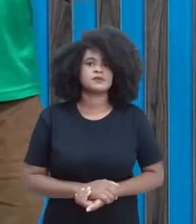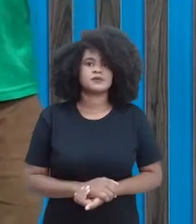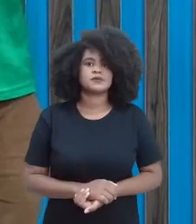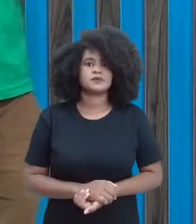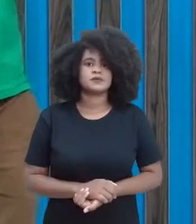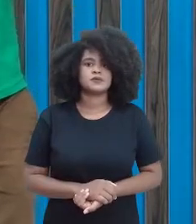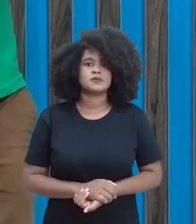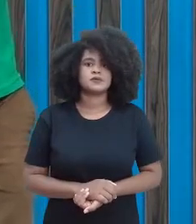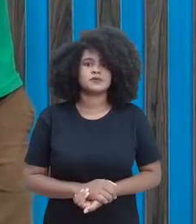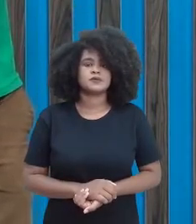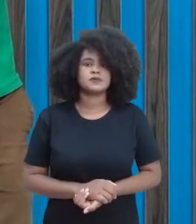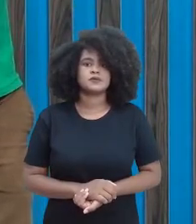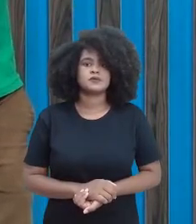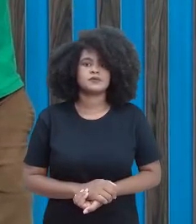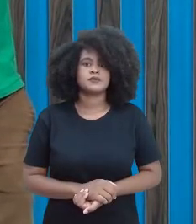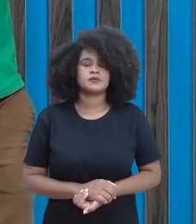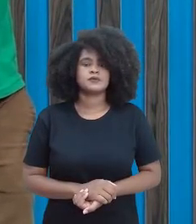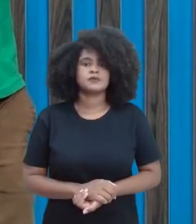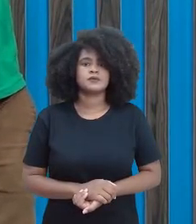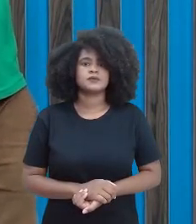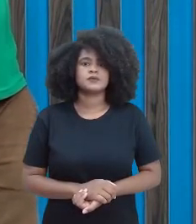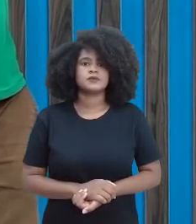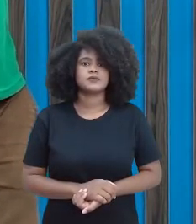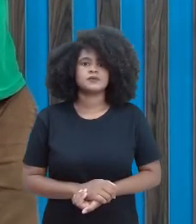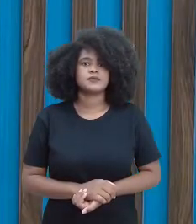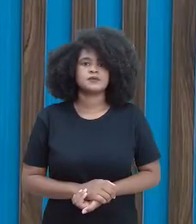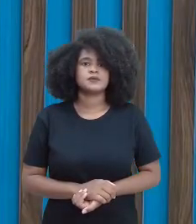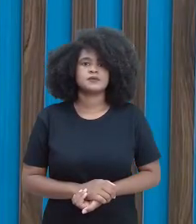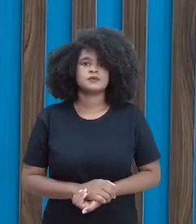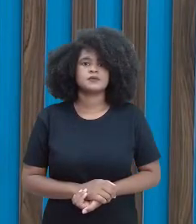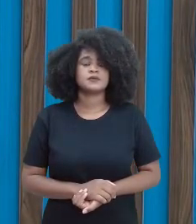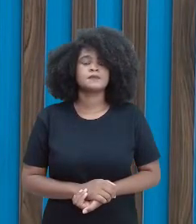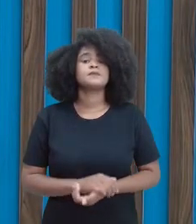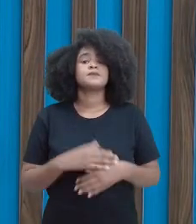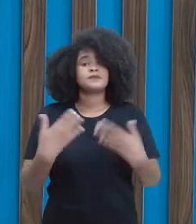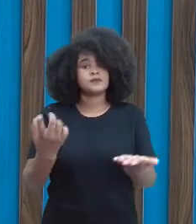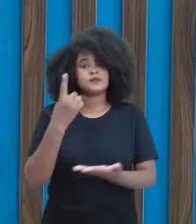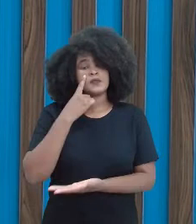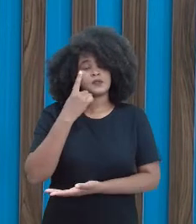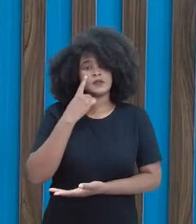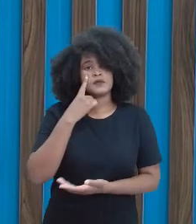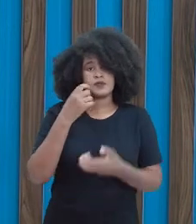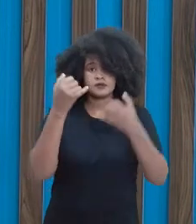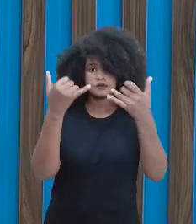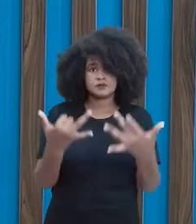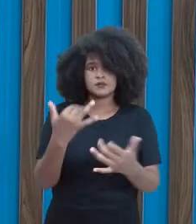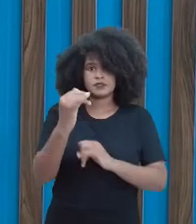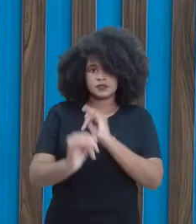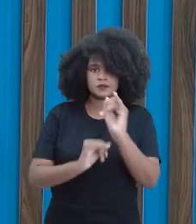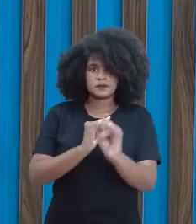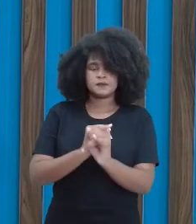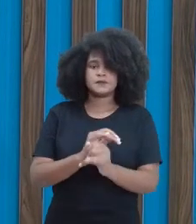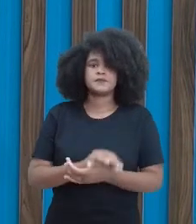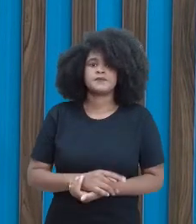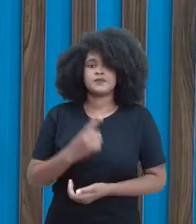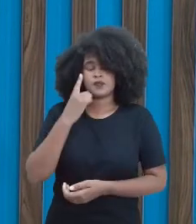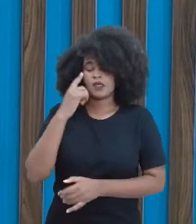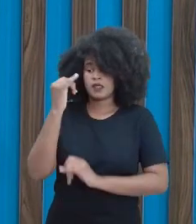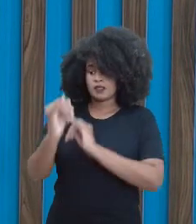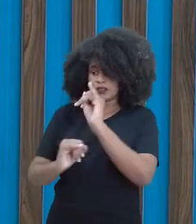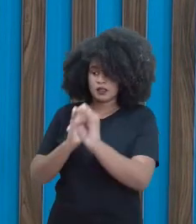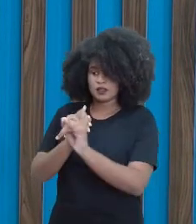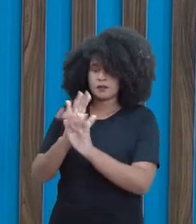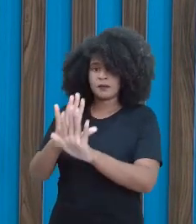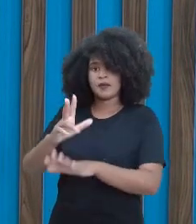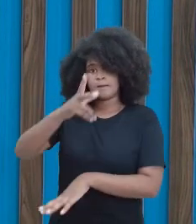professor Rony, ele é com dados pagos. Explica isso, pessoal. Sim. O aplicativo, ele acontece com dados pagos